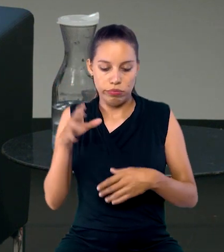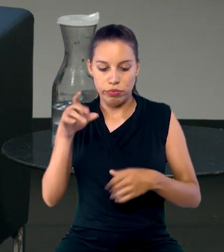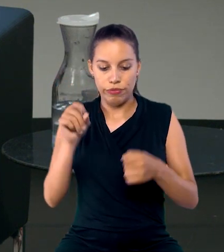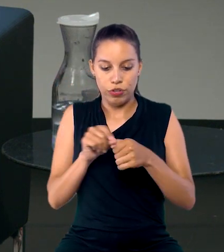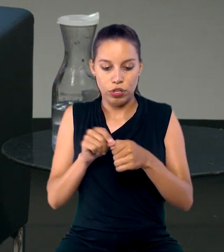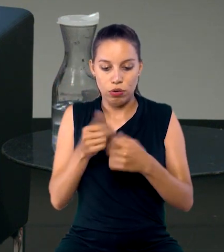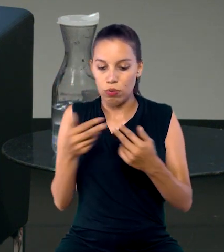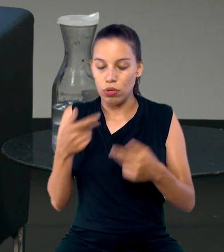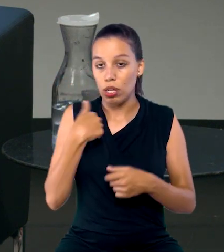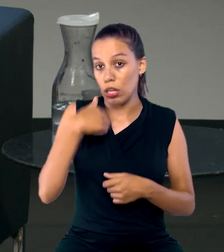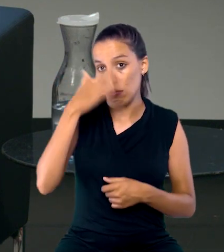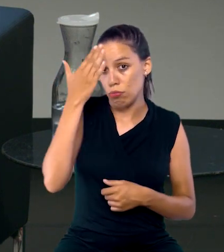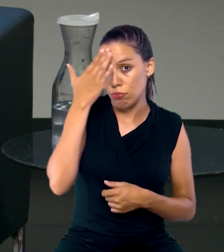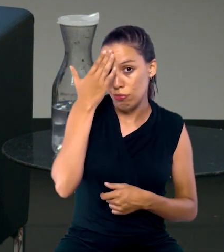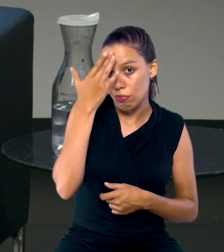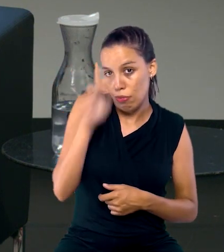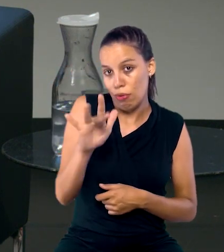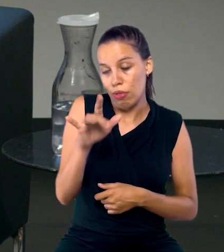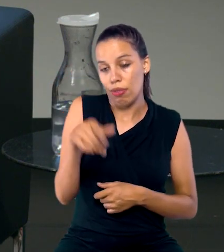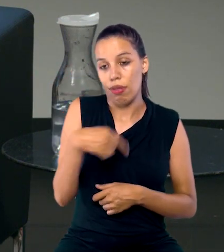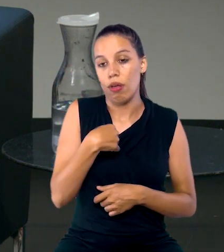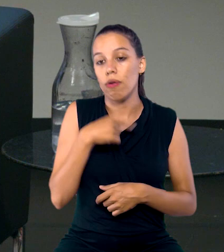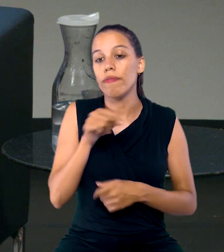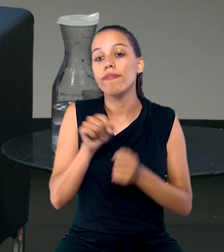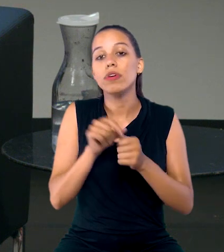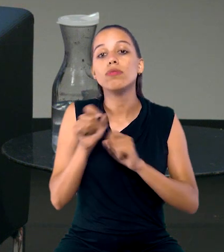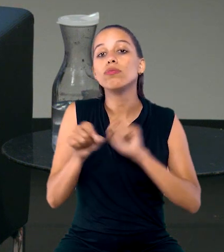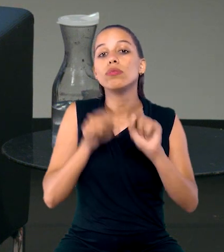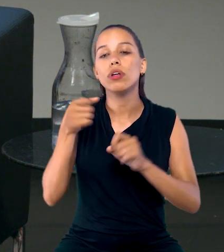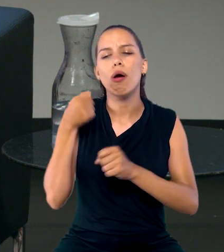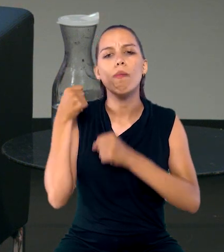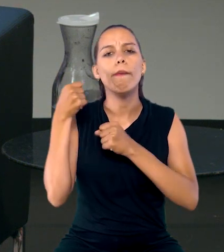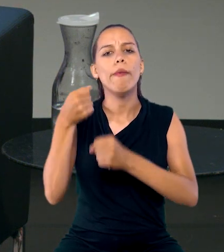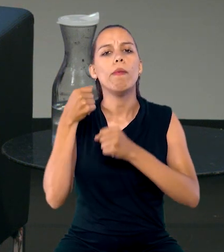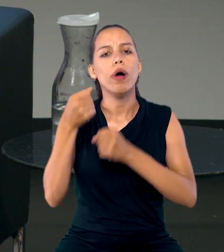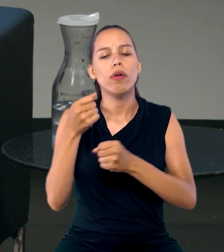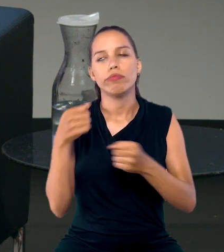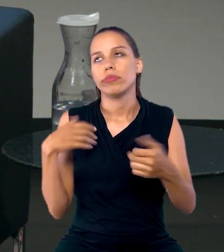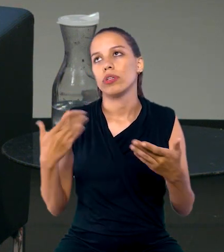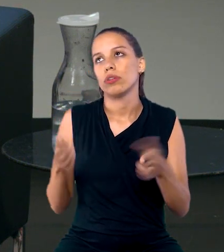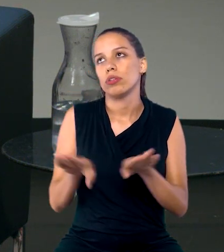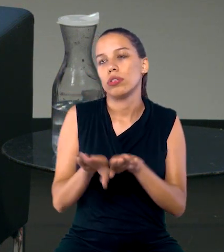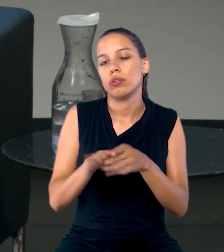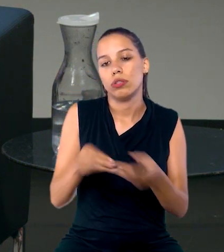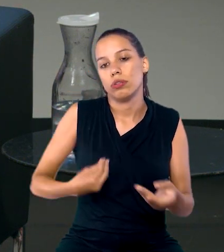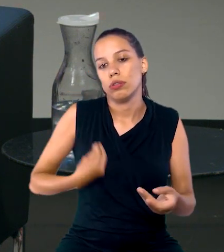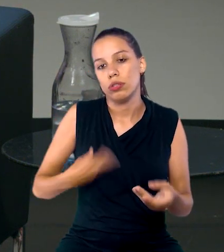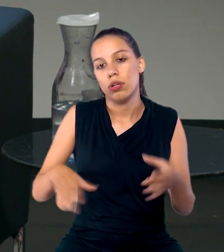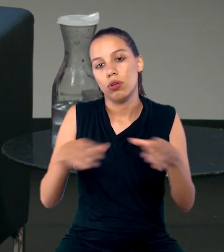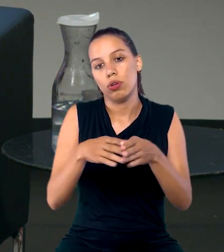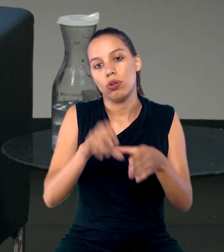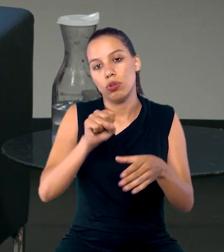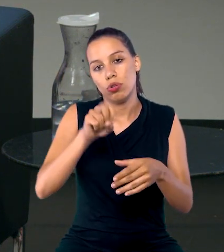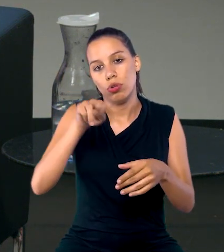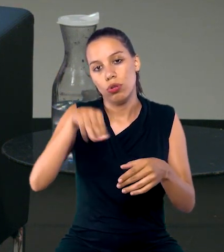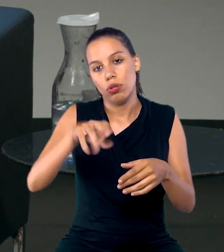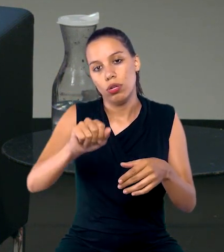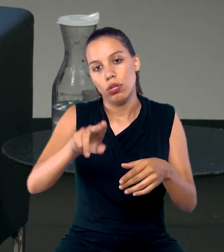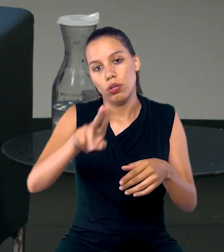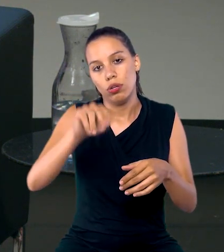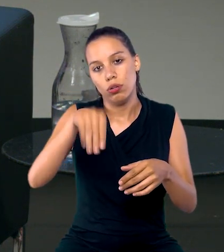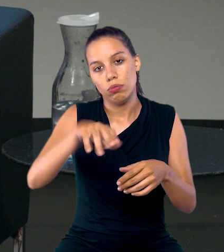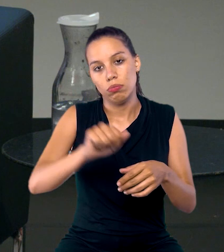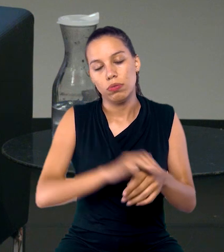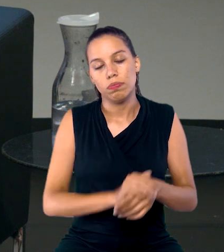sabia, é alguns movimentos que eu tenho feito nos últimos anos e Suma Uma agora. Mas,